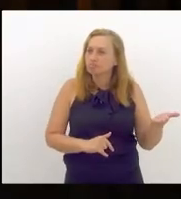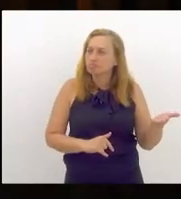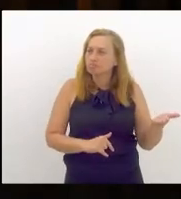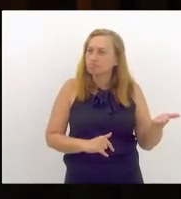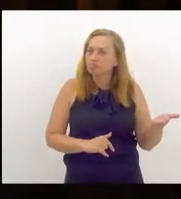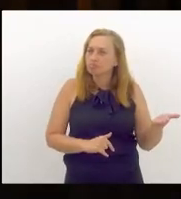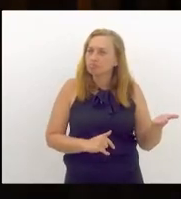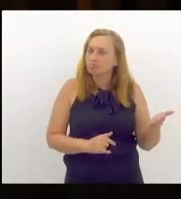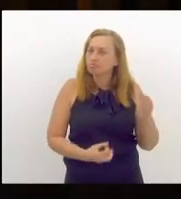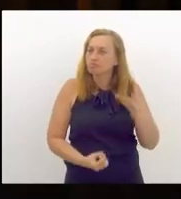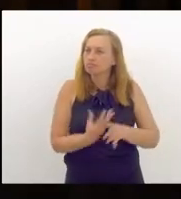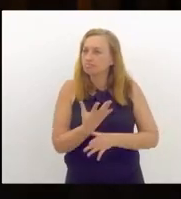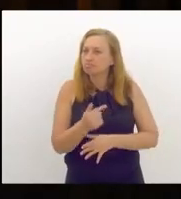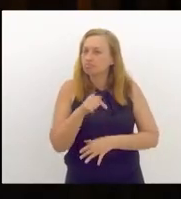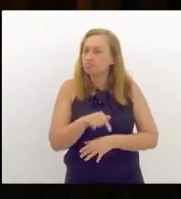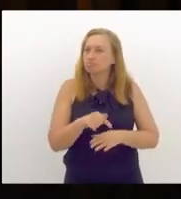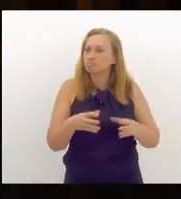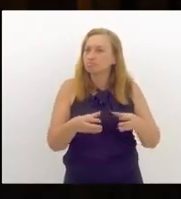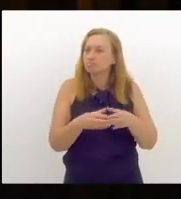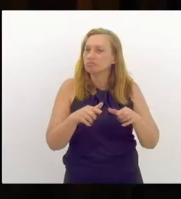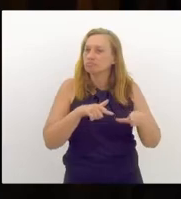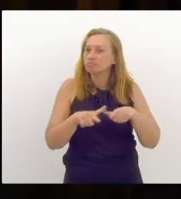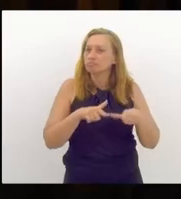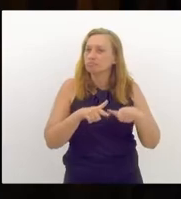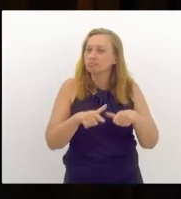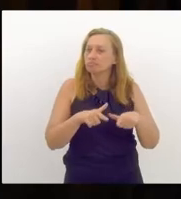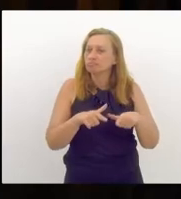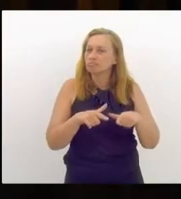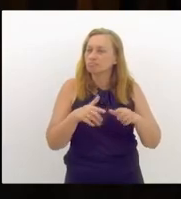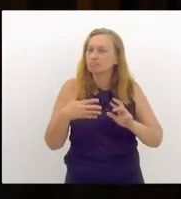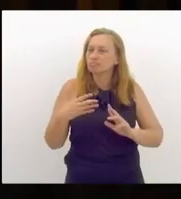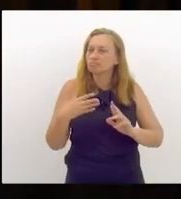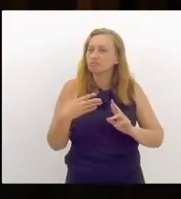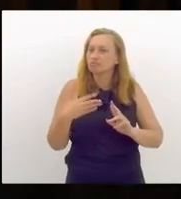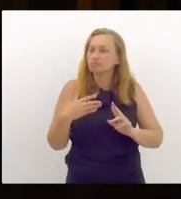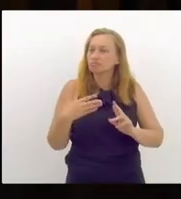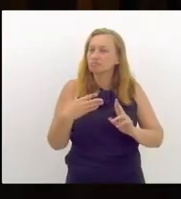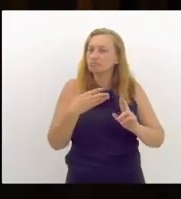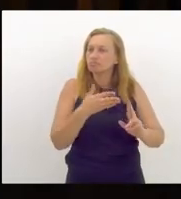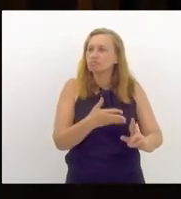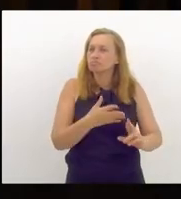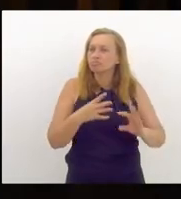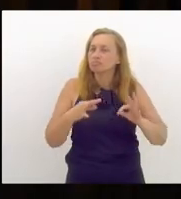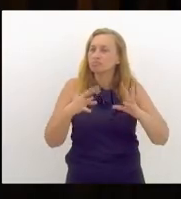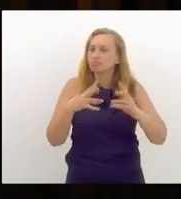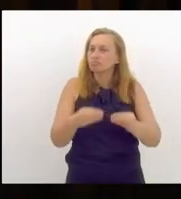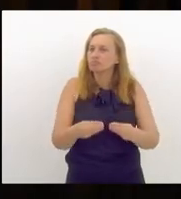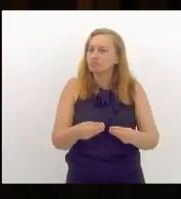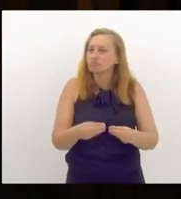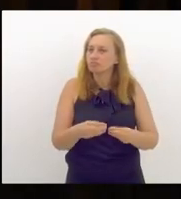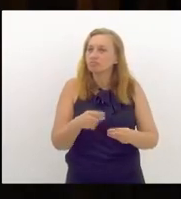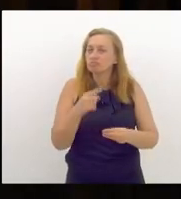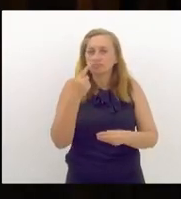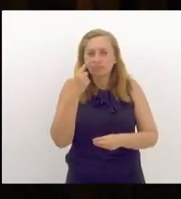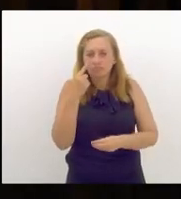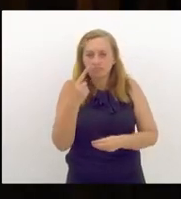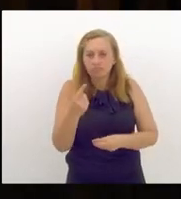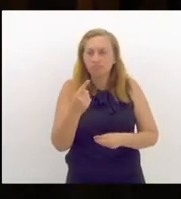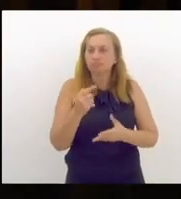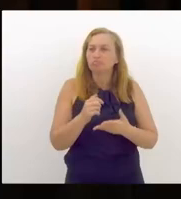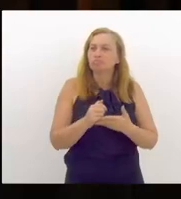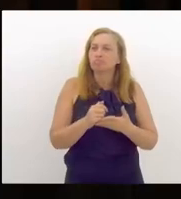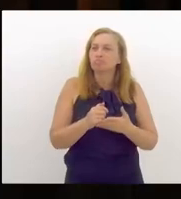construído aqui na questão do trabalho é reflexo de tudo que você veio